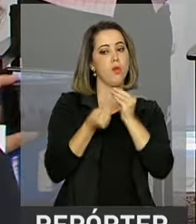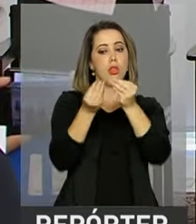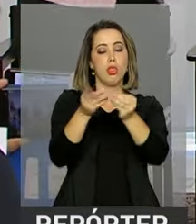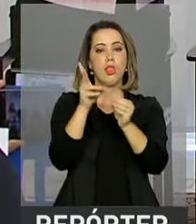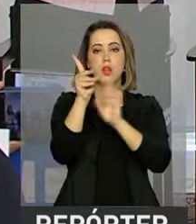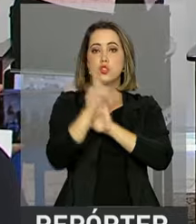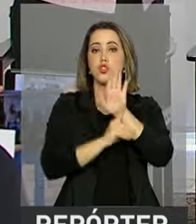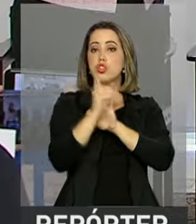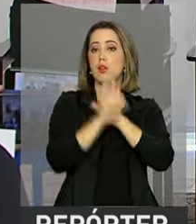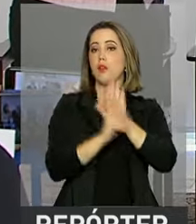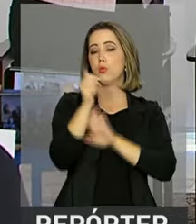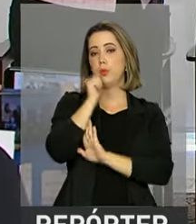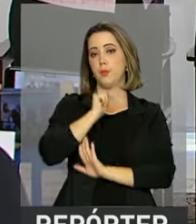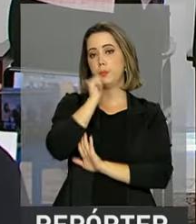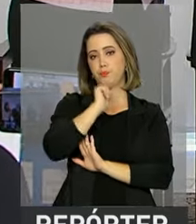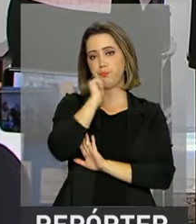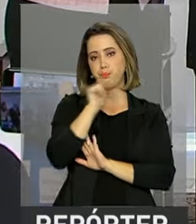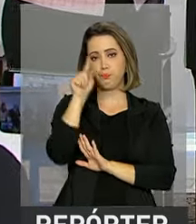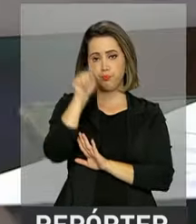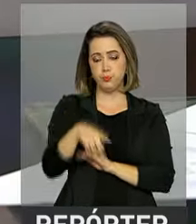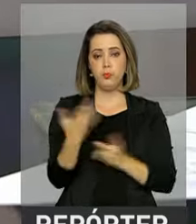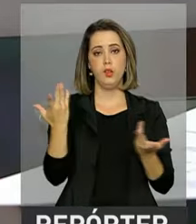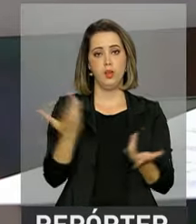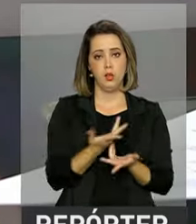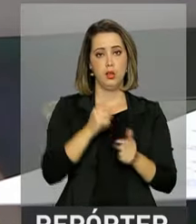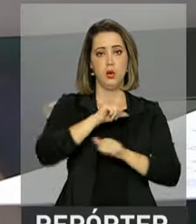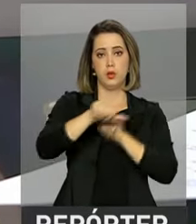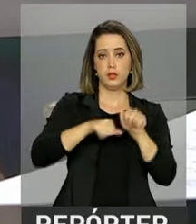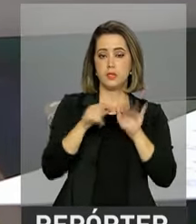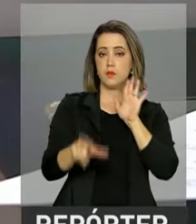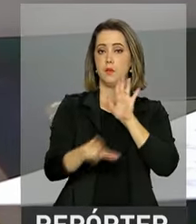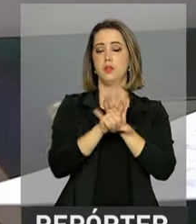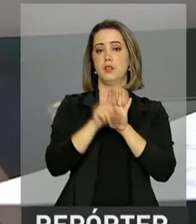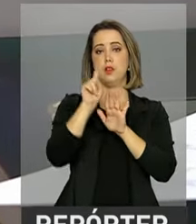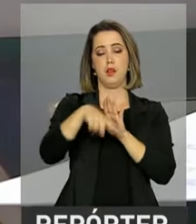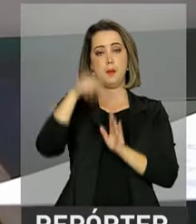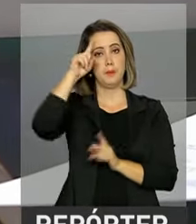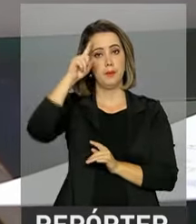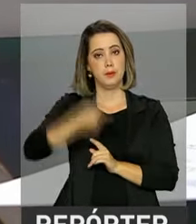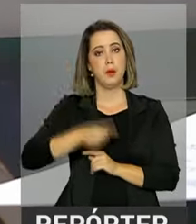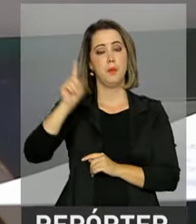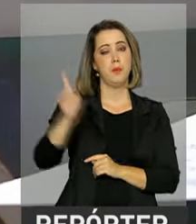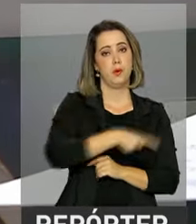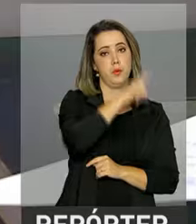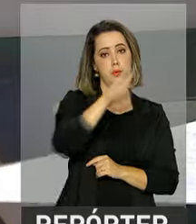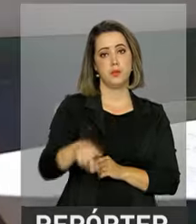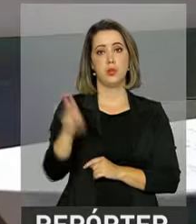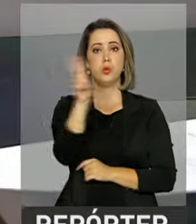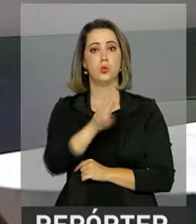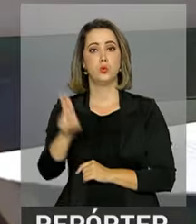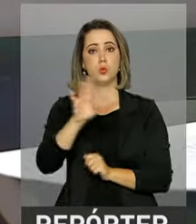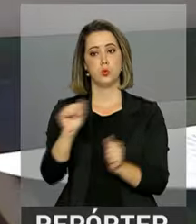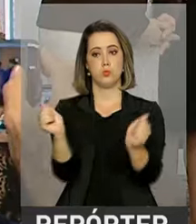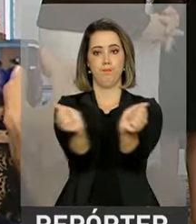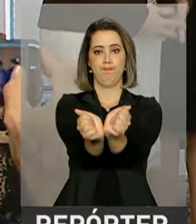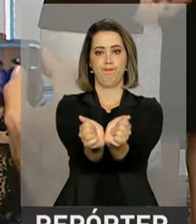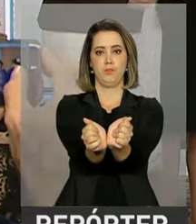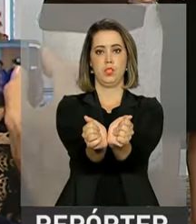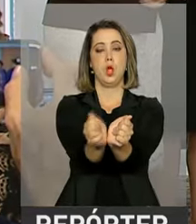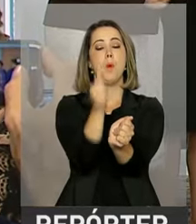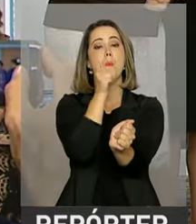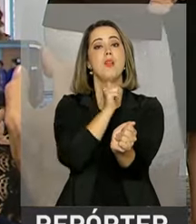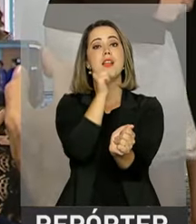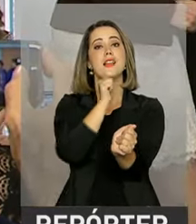mulheres. Uma das iniciativas, que agora vira lei, determina a proibição do uso de algemas em